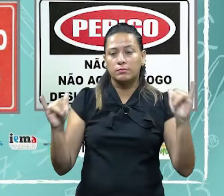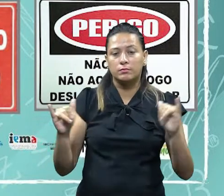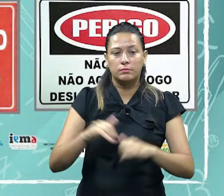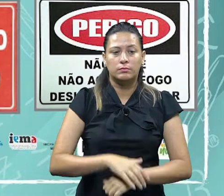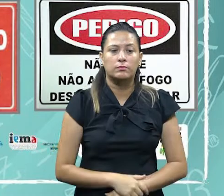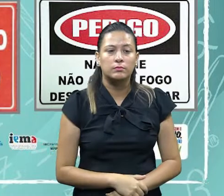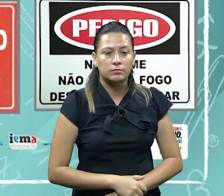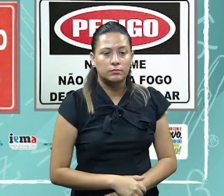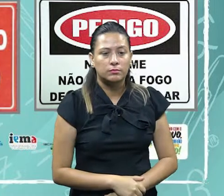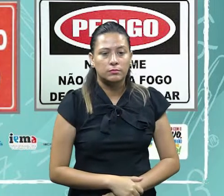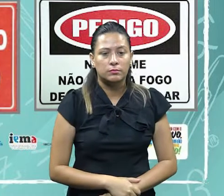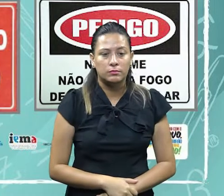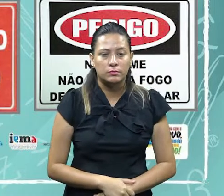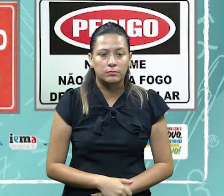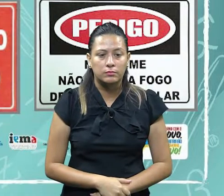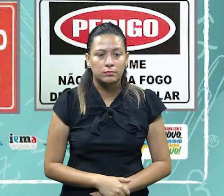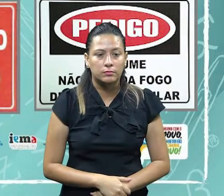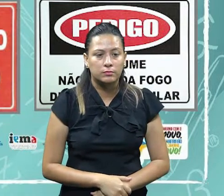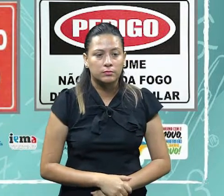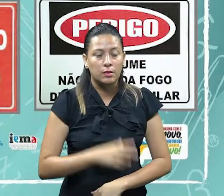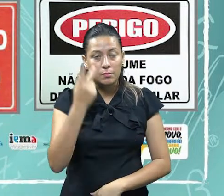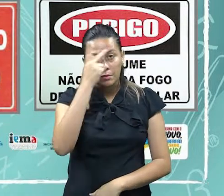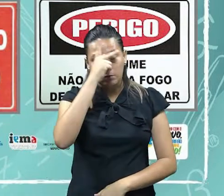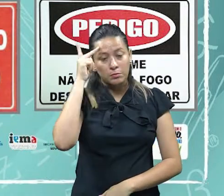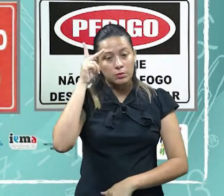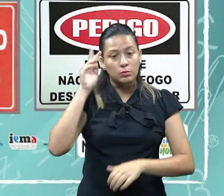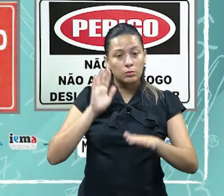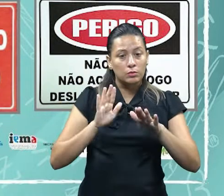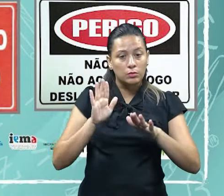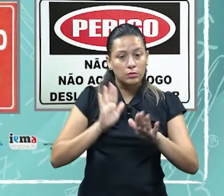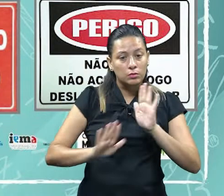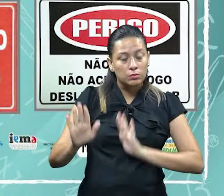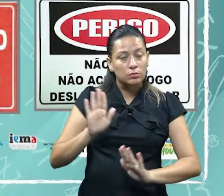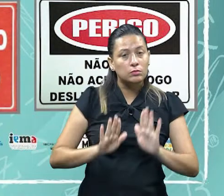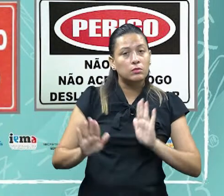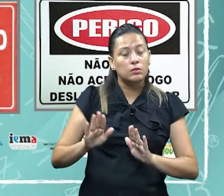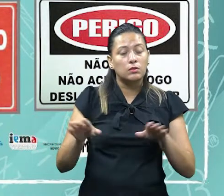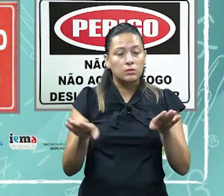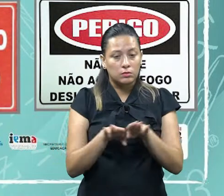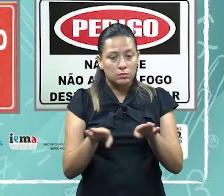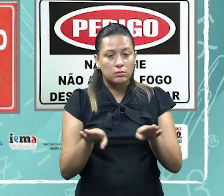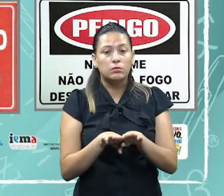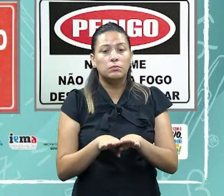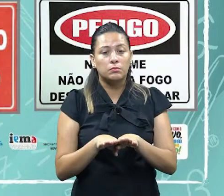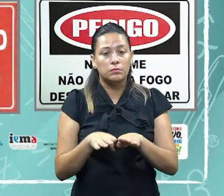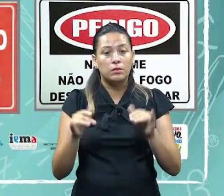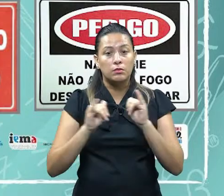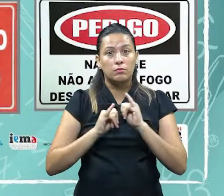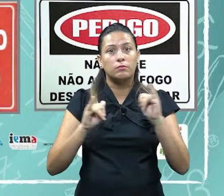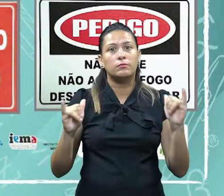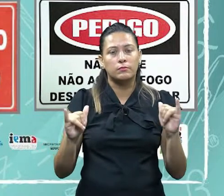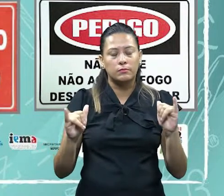alertar, avisar e advertir as pessoas e cuidados, e também a